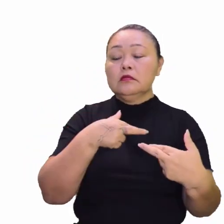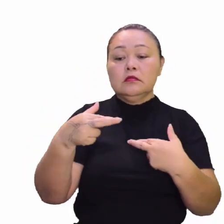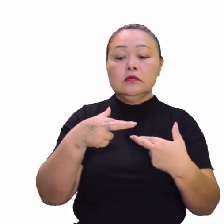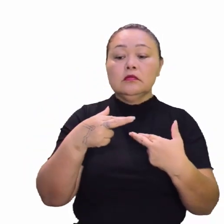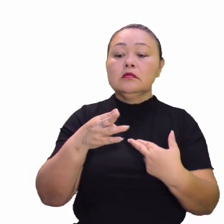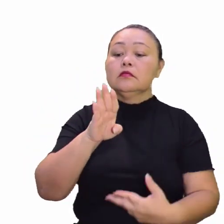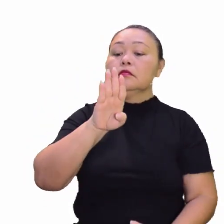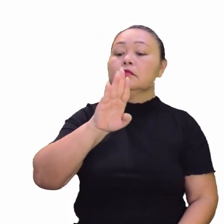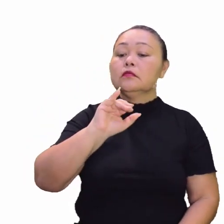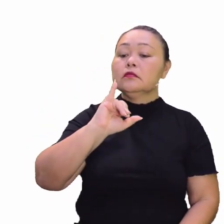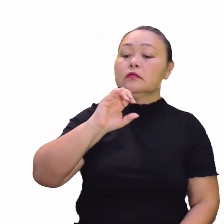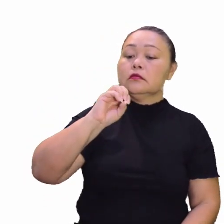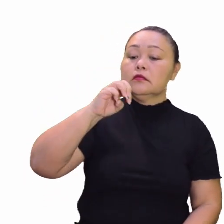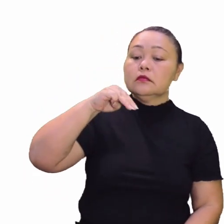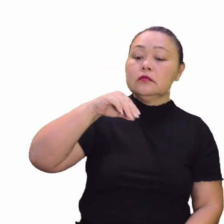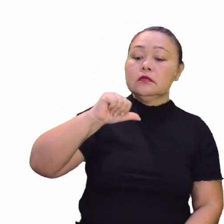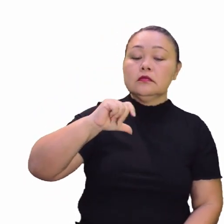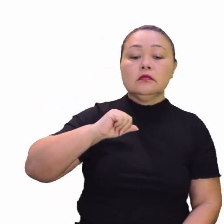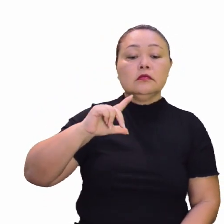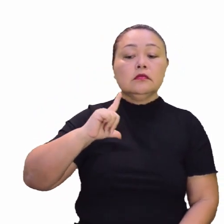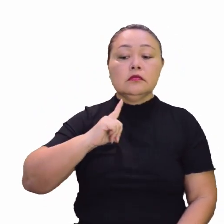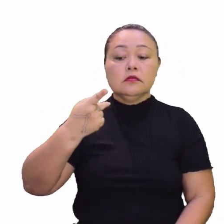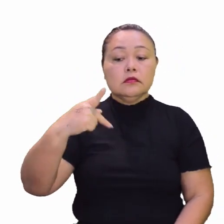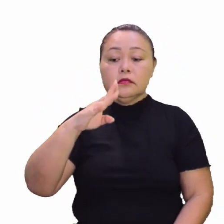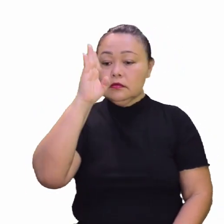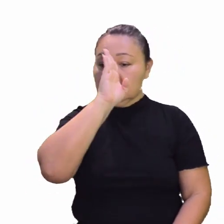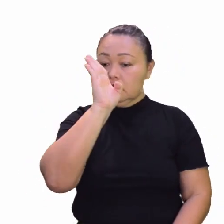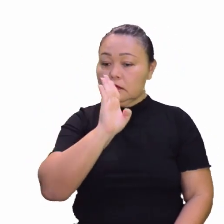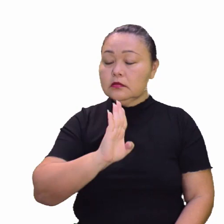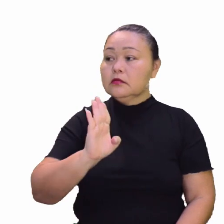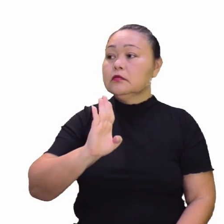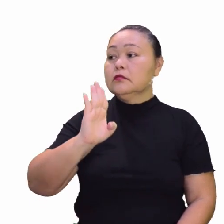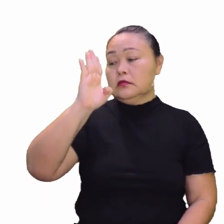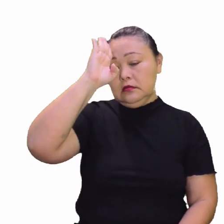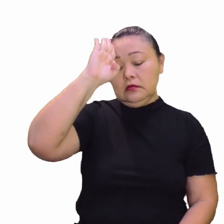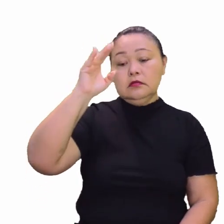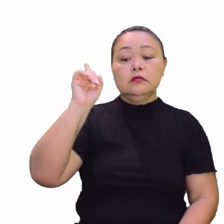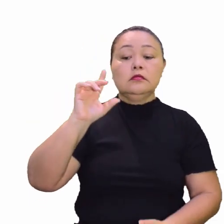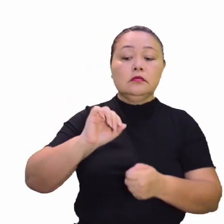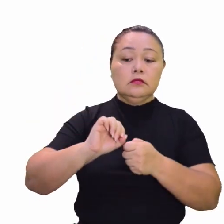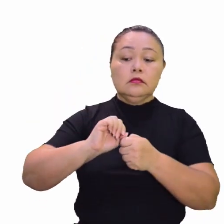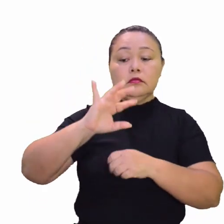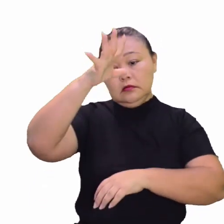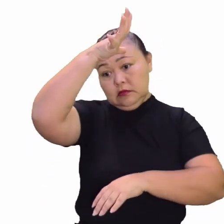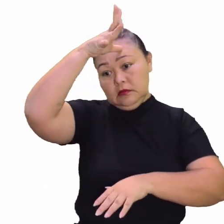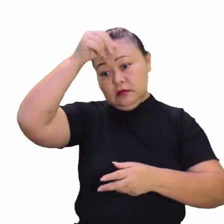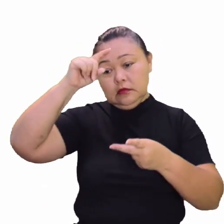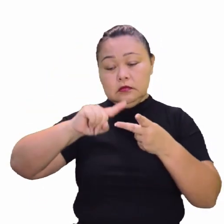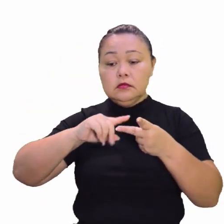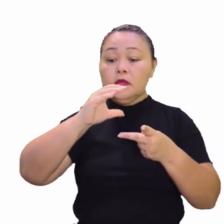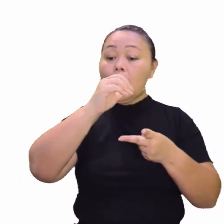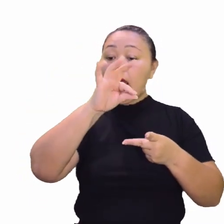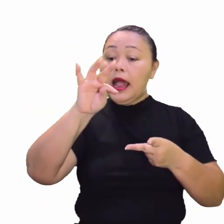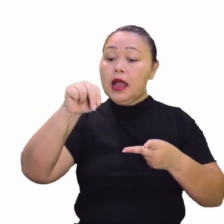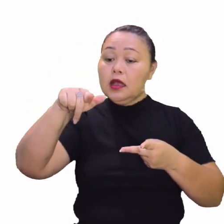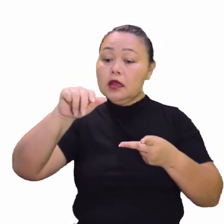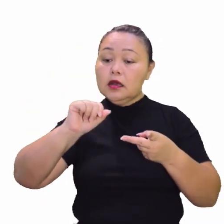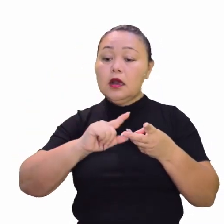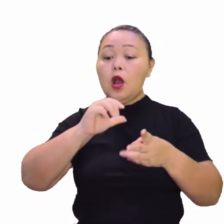a biomas do Brasil. Quando a gente fala do bioma do Brasil, os principais são bioma amazônico,